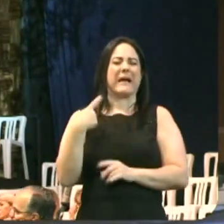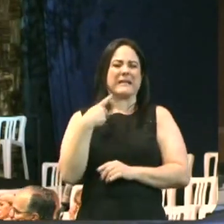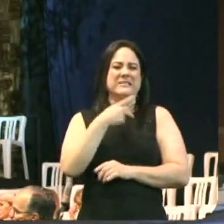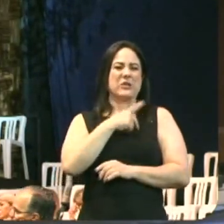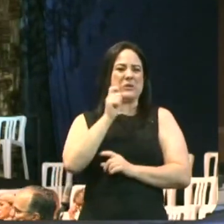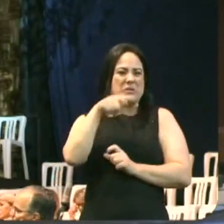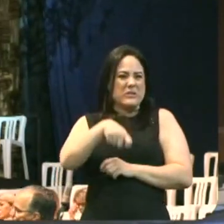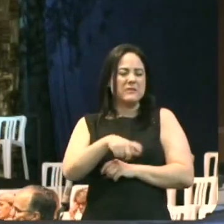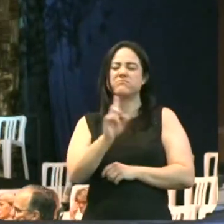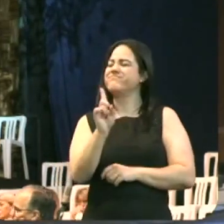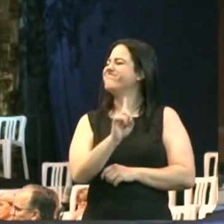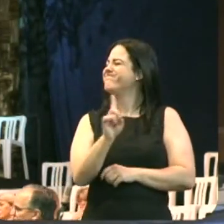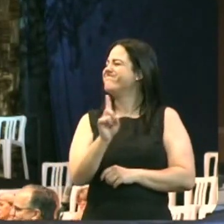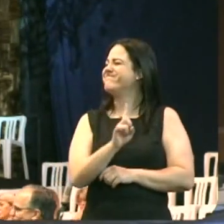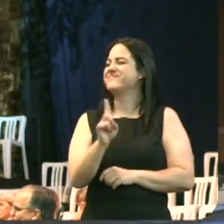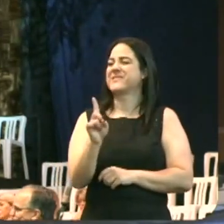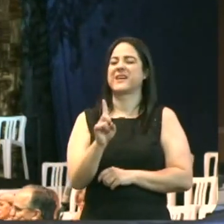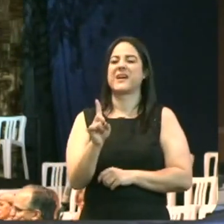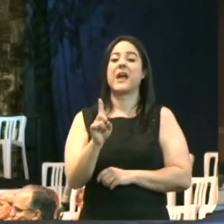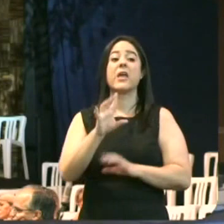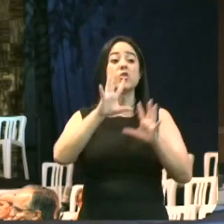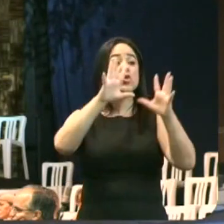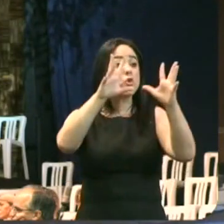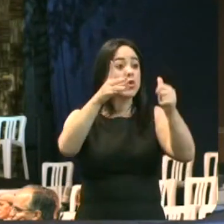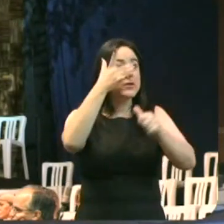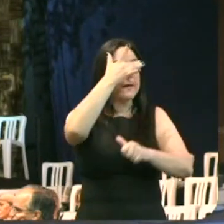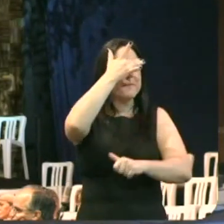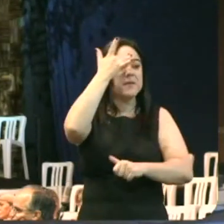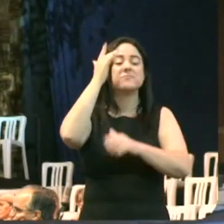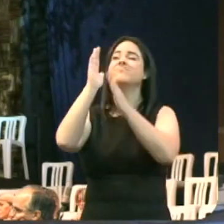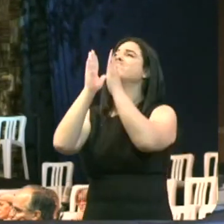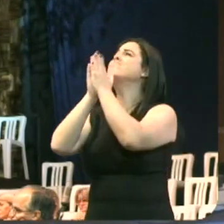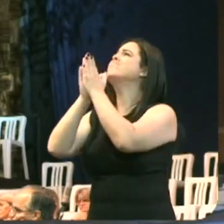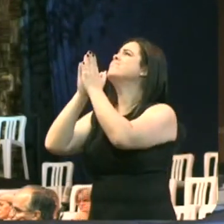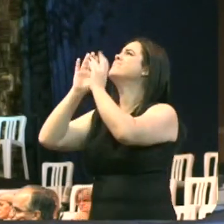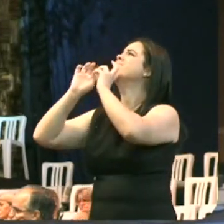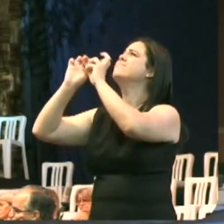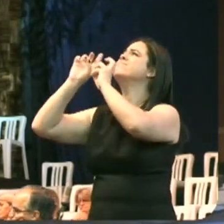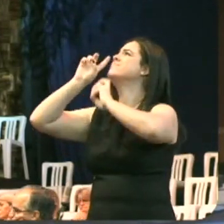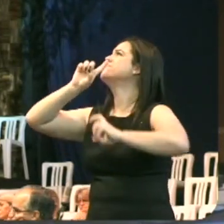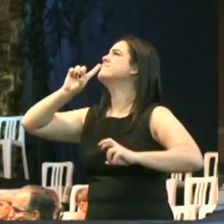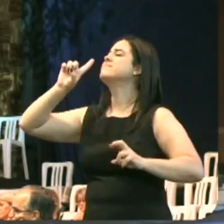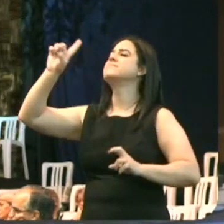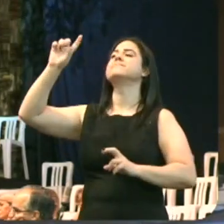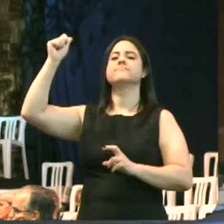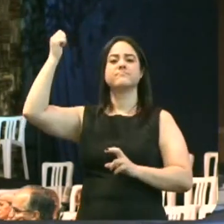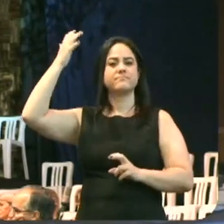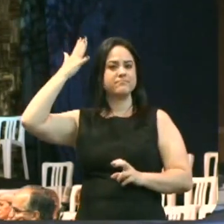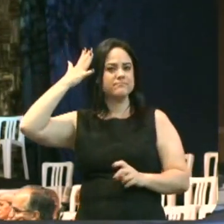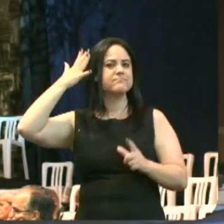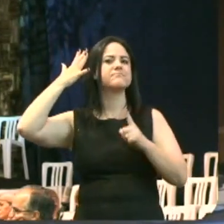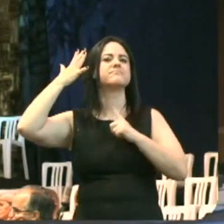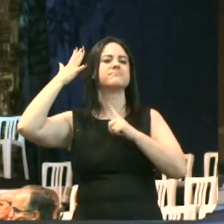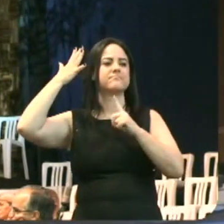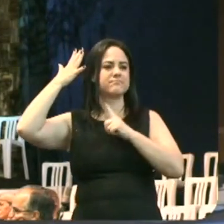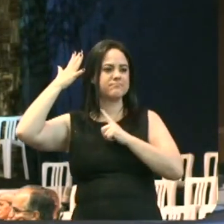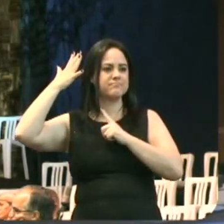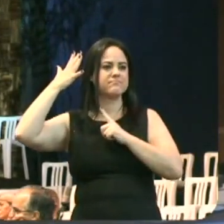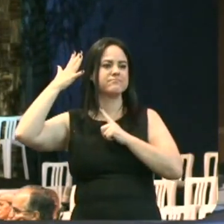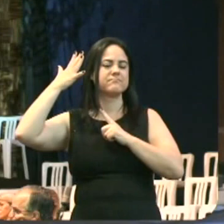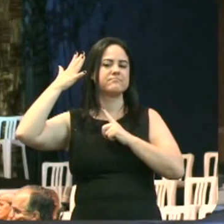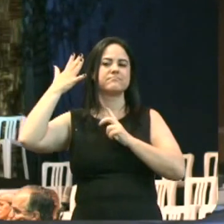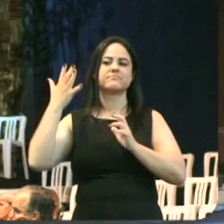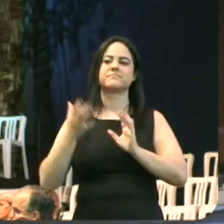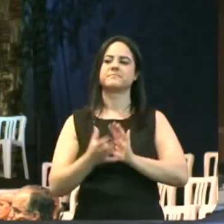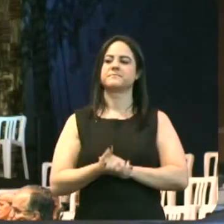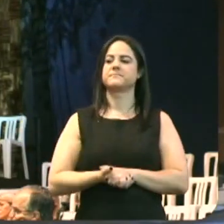é privilégio de todos quantos clamarem. E Ele vai derramar graça. E